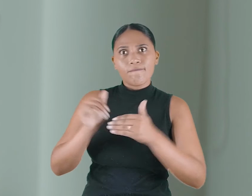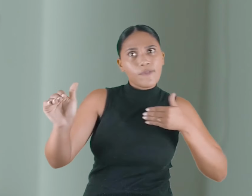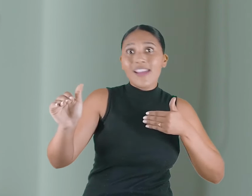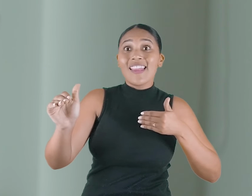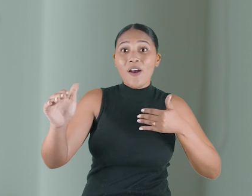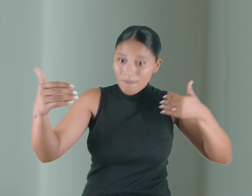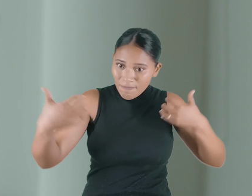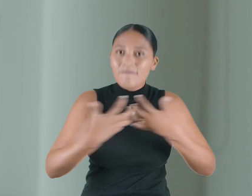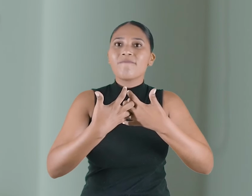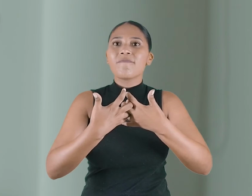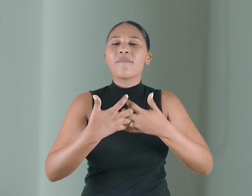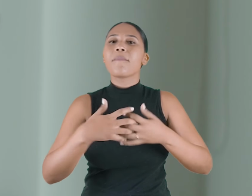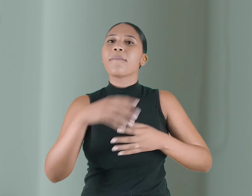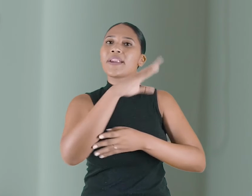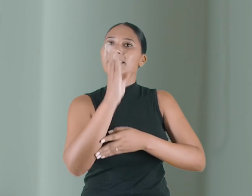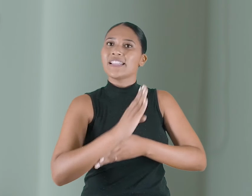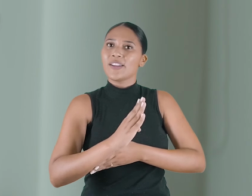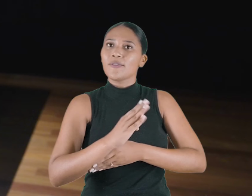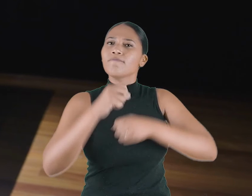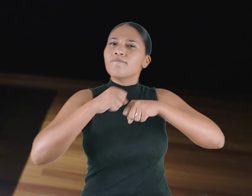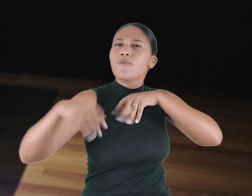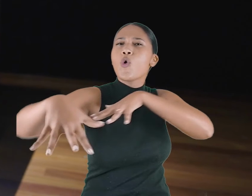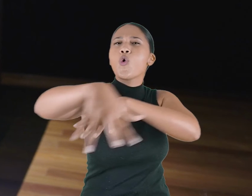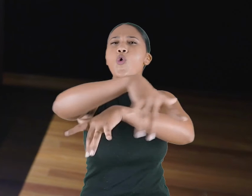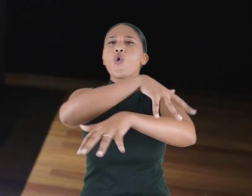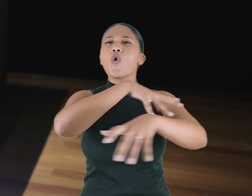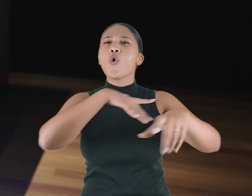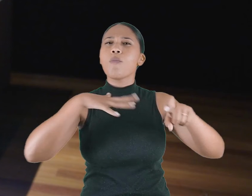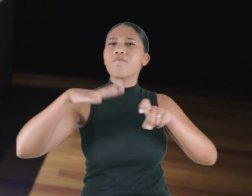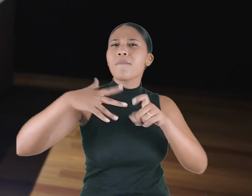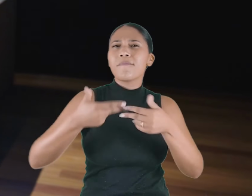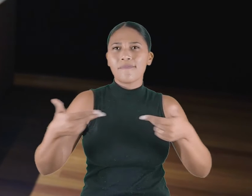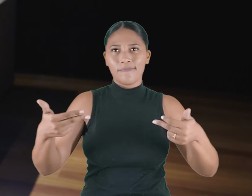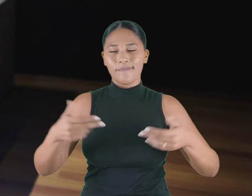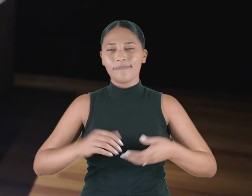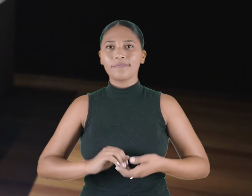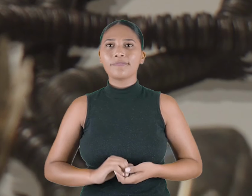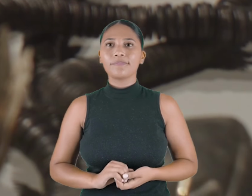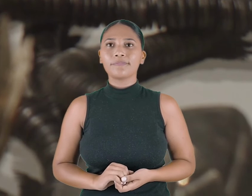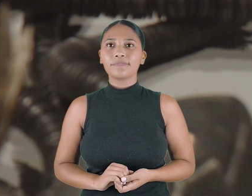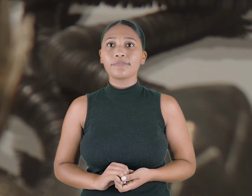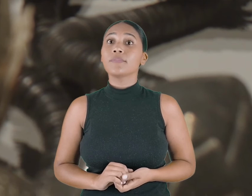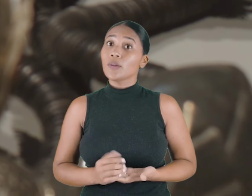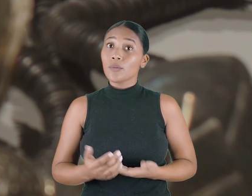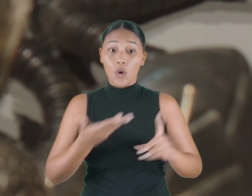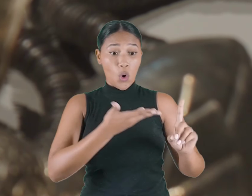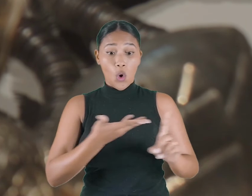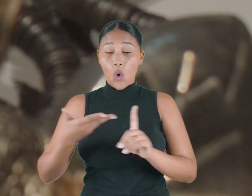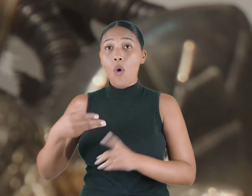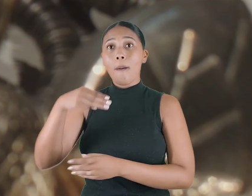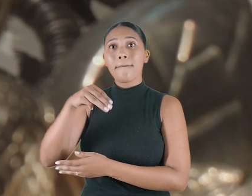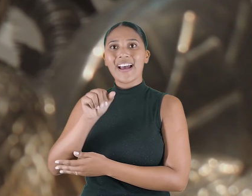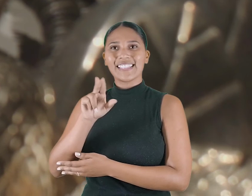afro-brasileiro, né, mítico. Né, então, engloba todo esse universo. Vídeo instalação com pratarias. Receber o